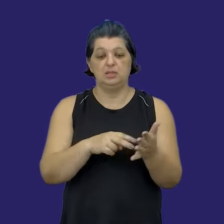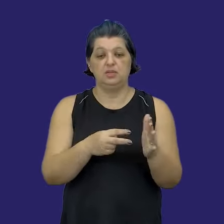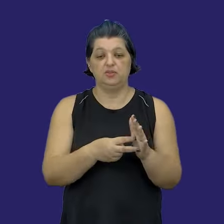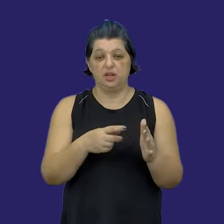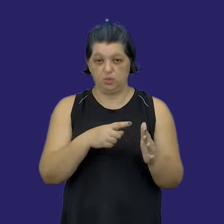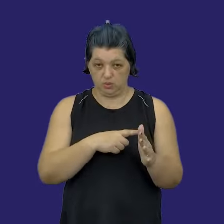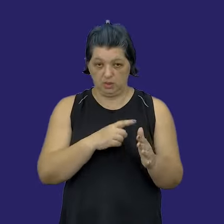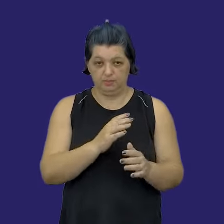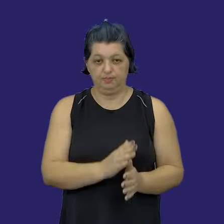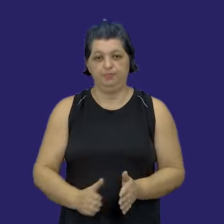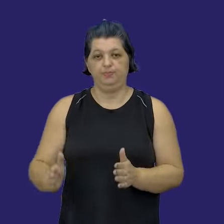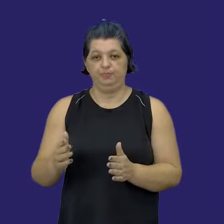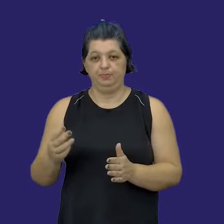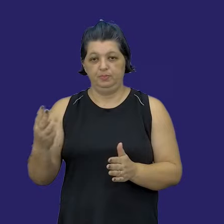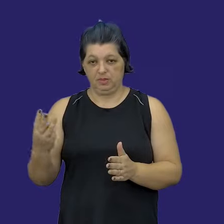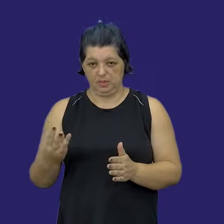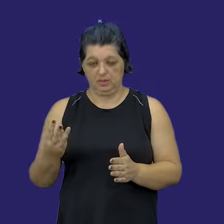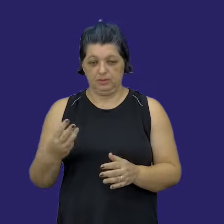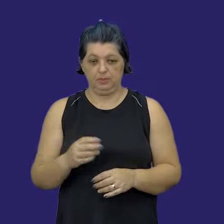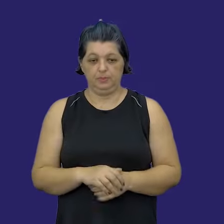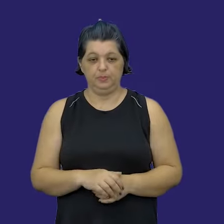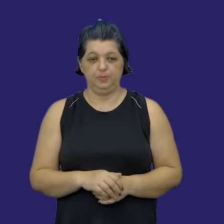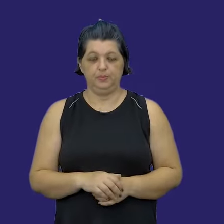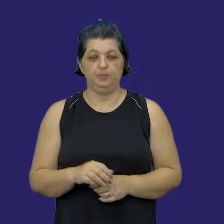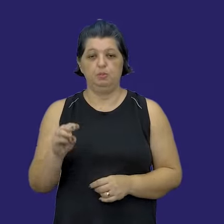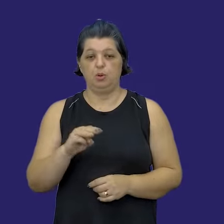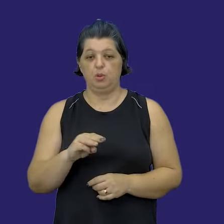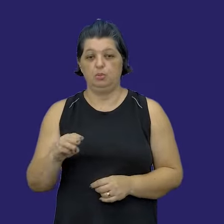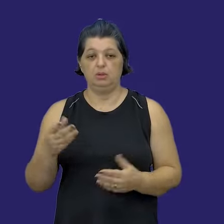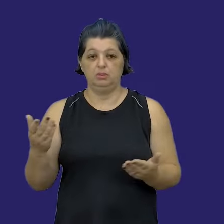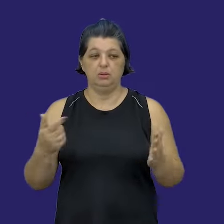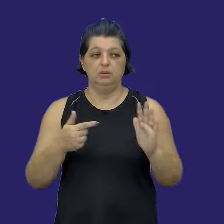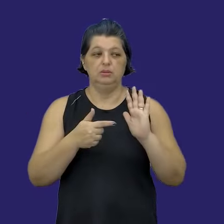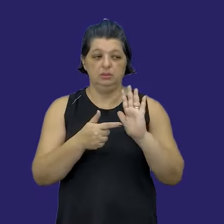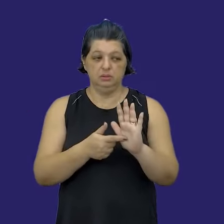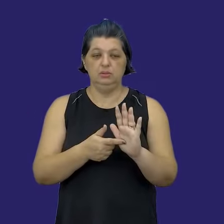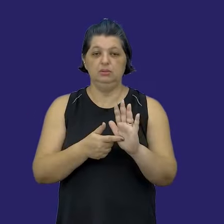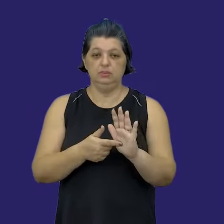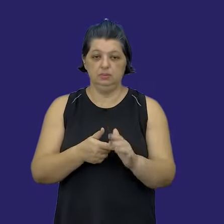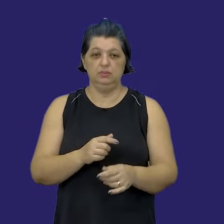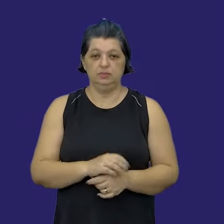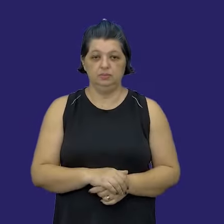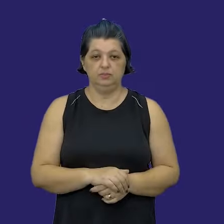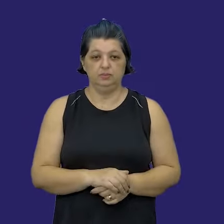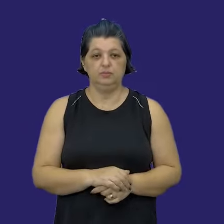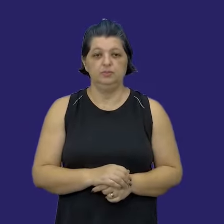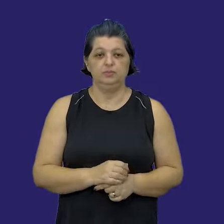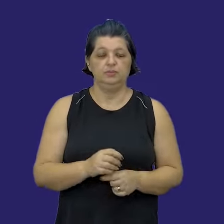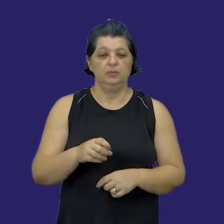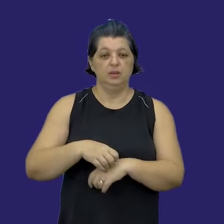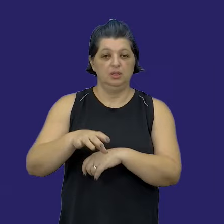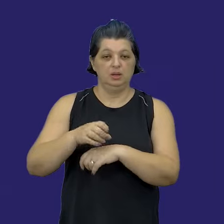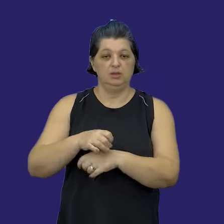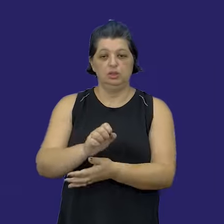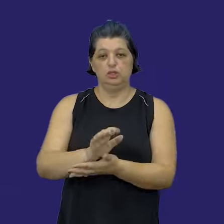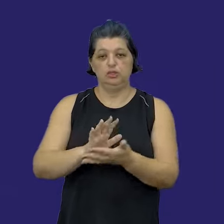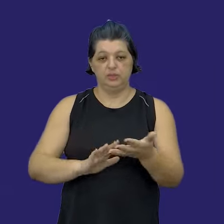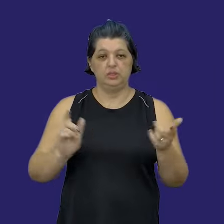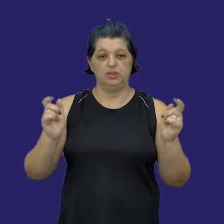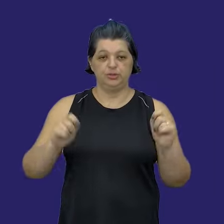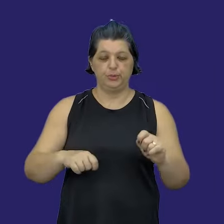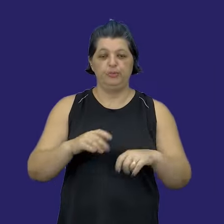chegamos agora no nosso terceiro momento, então eu quero apresentar para vocês uma sugestão de atividades que vocês podem estar desenvolvendo,